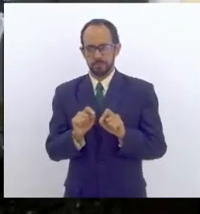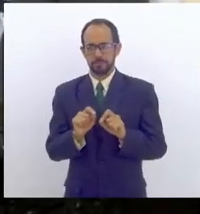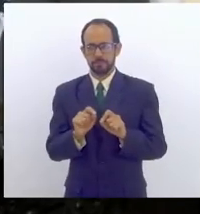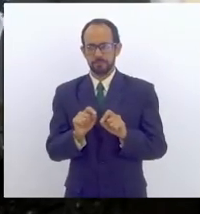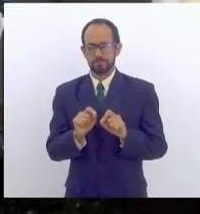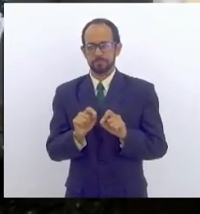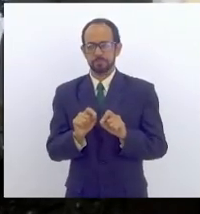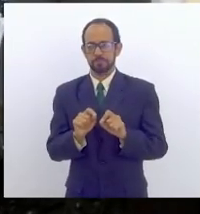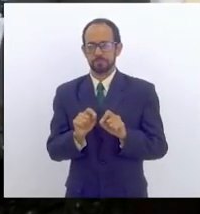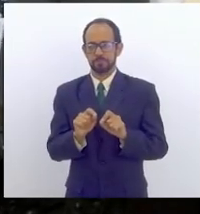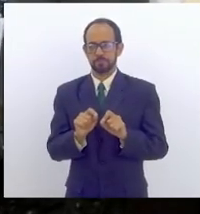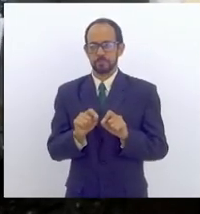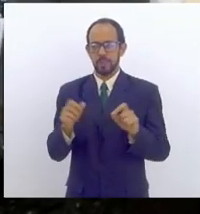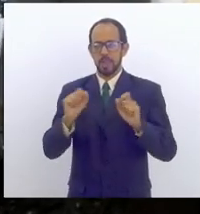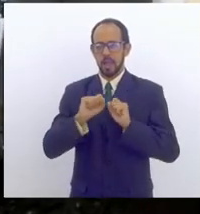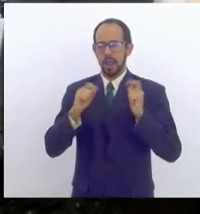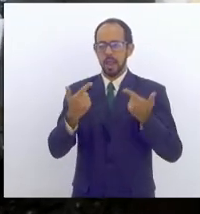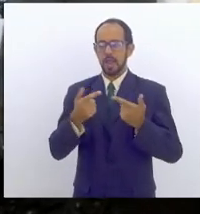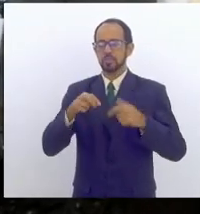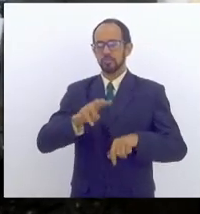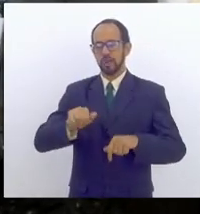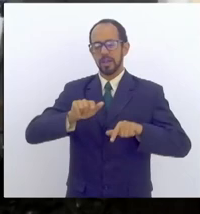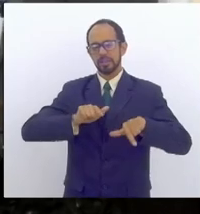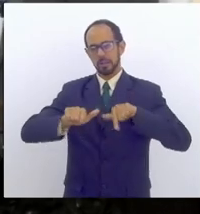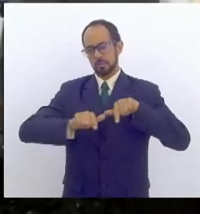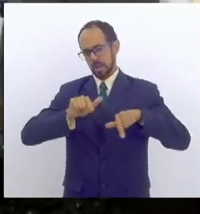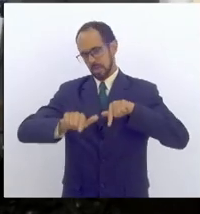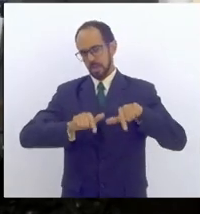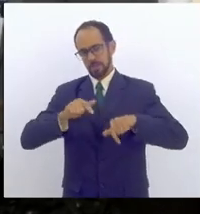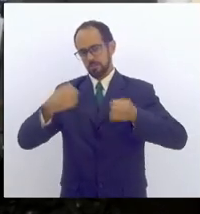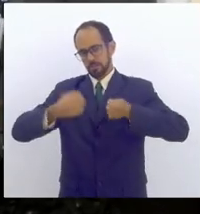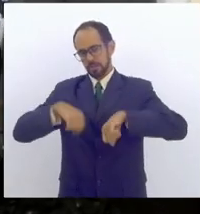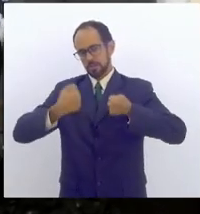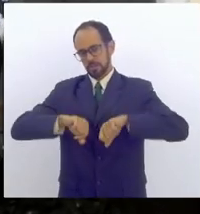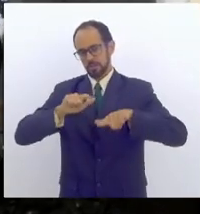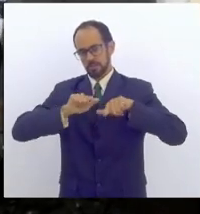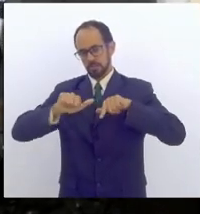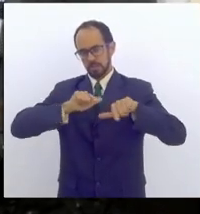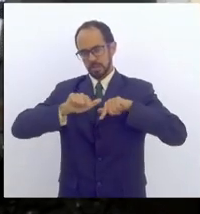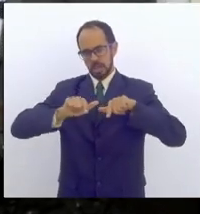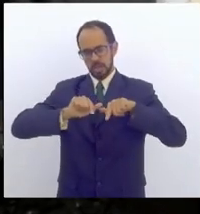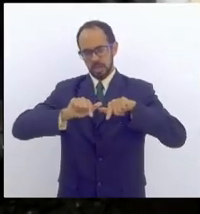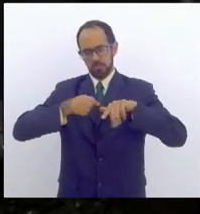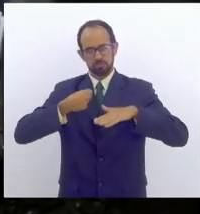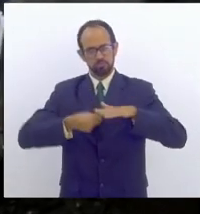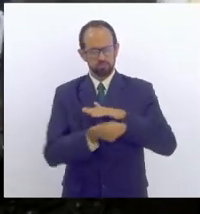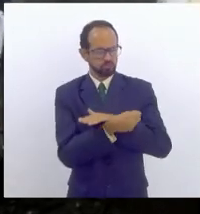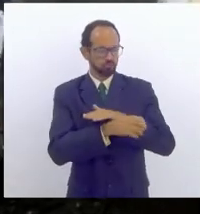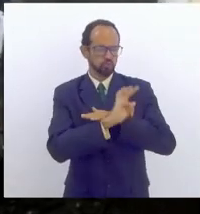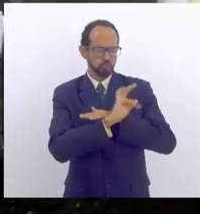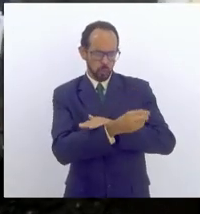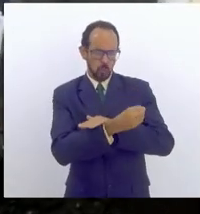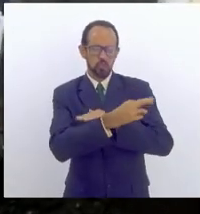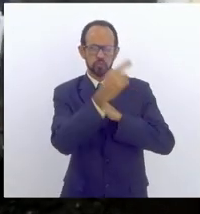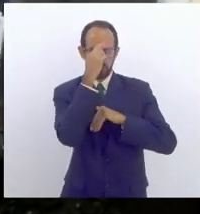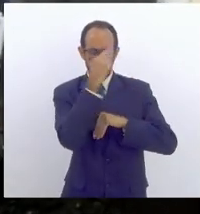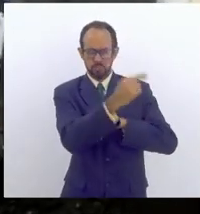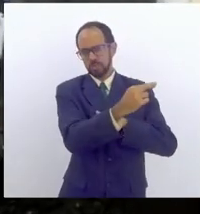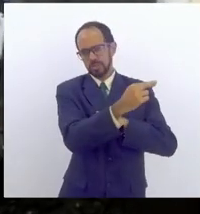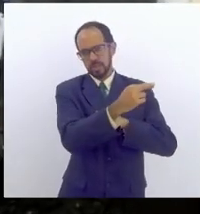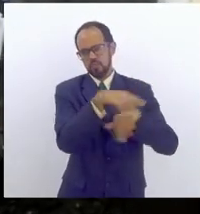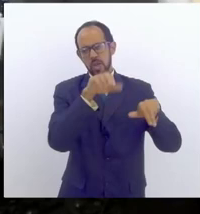a Assembleia vai trabalhar e tem que trabalhar, todos os mandatos sempre serão respeitados, a mesa